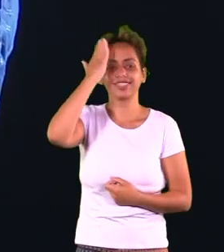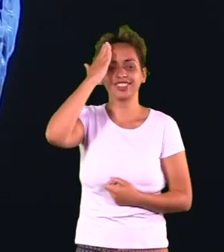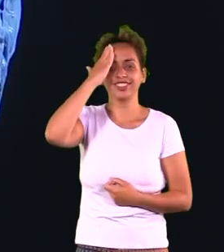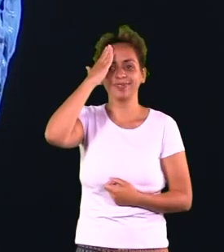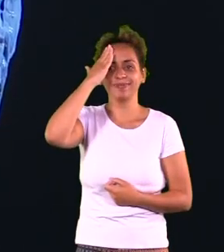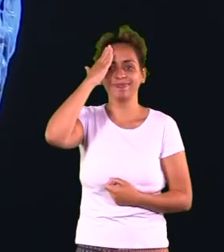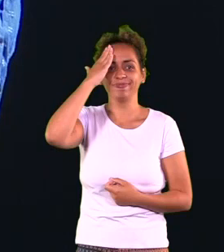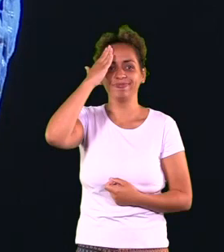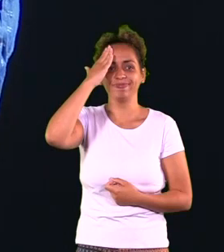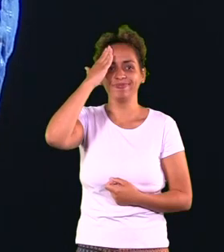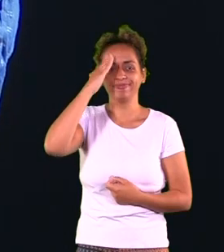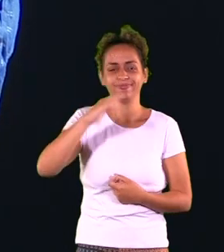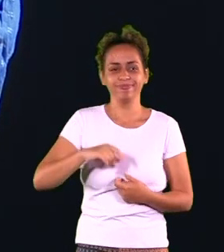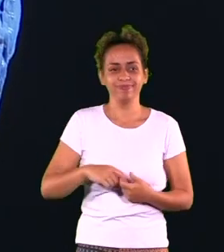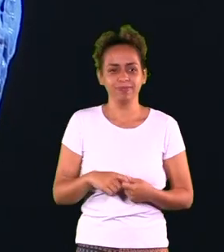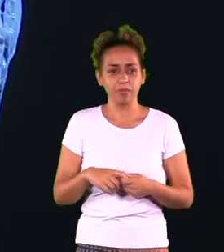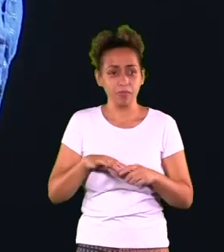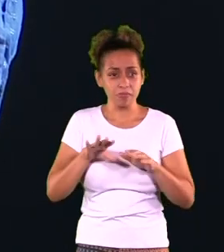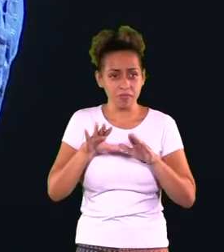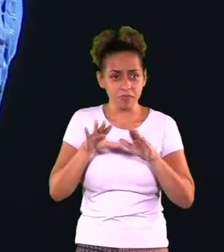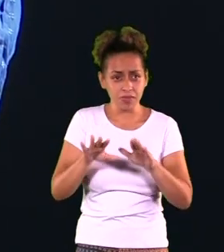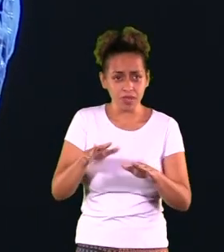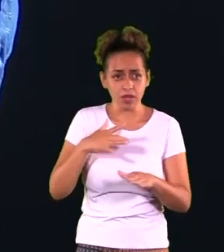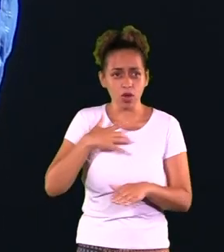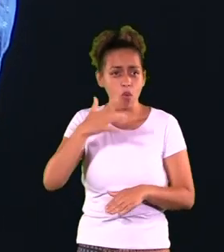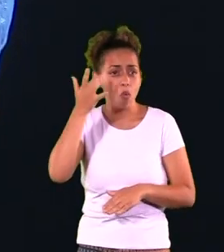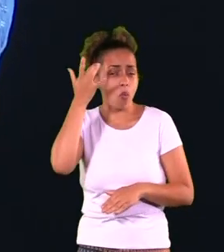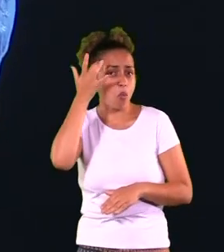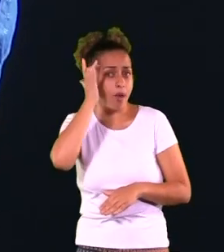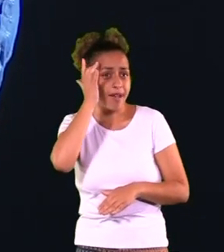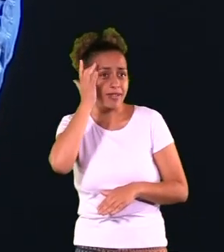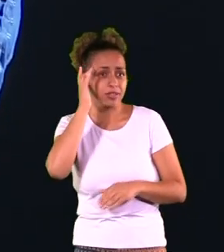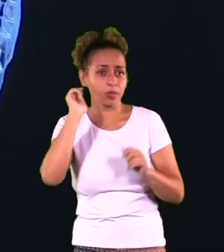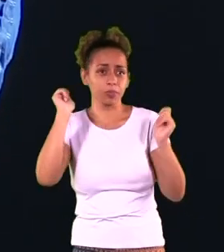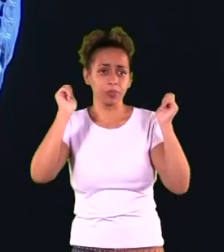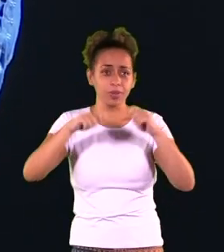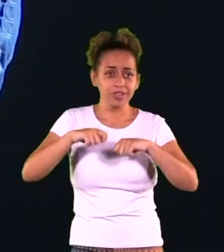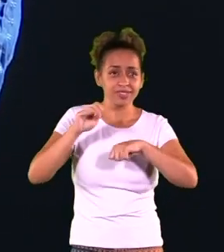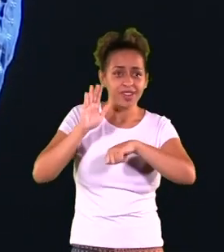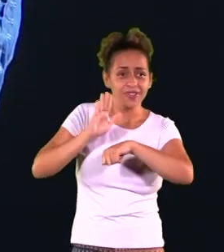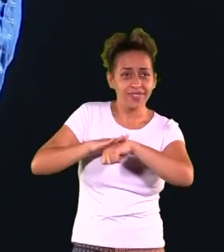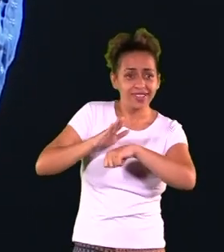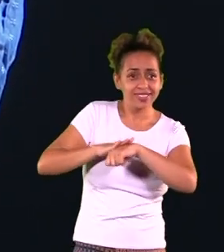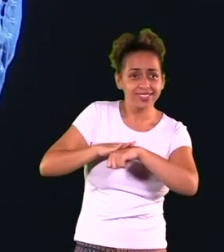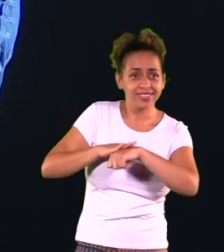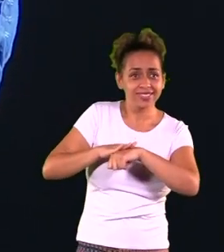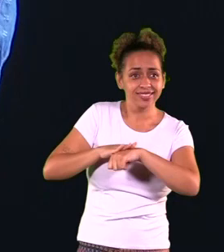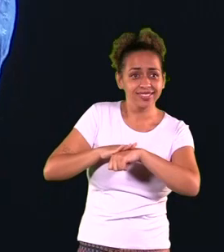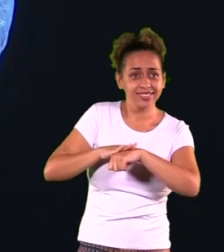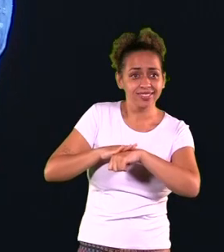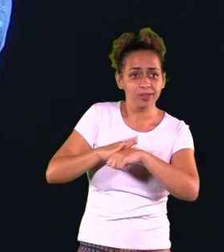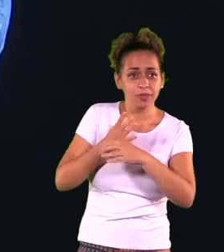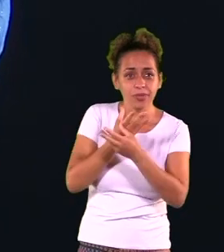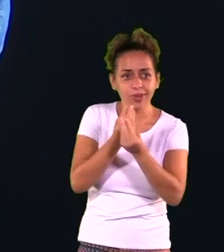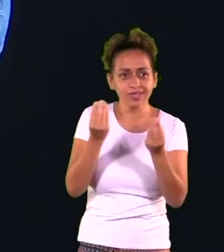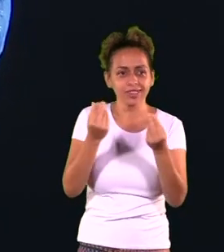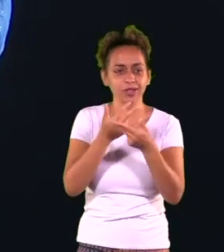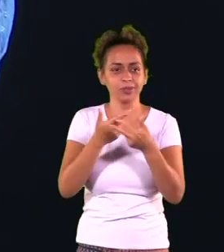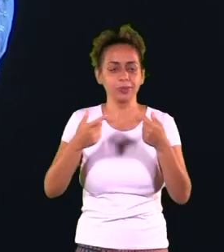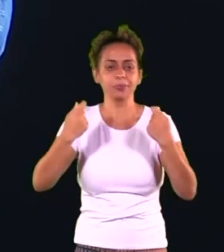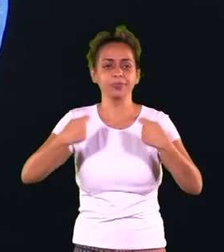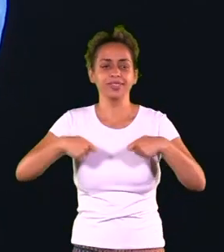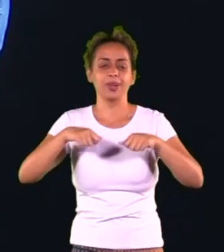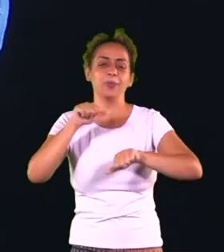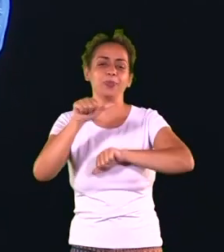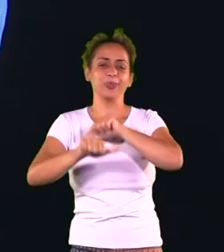o que eu acho de verdade que possa ser feito para que muitas coisas mudem